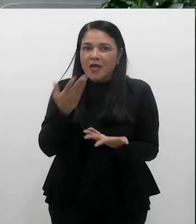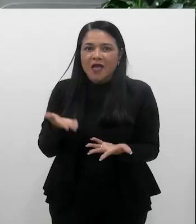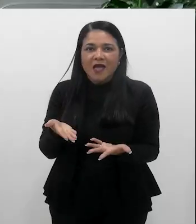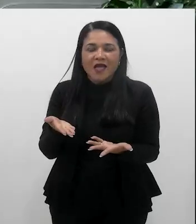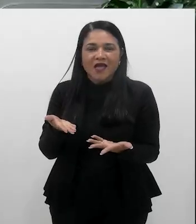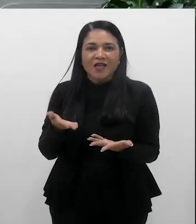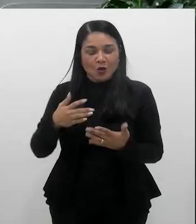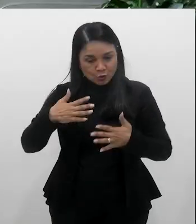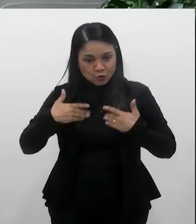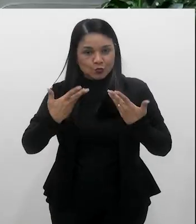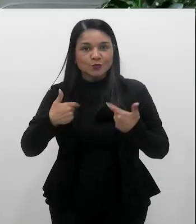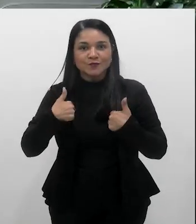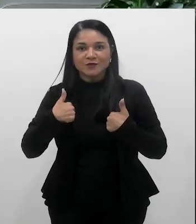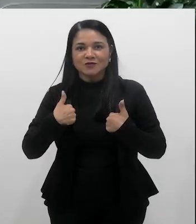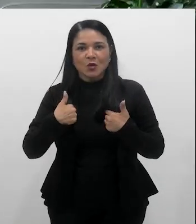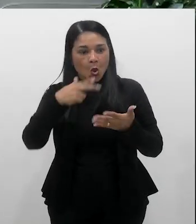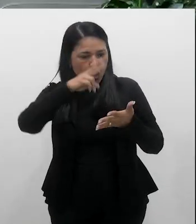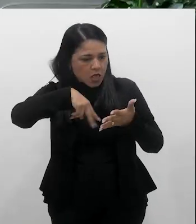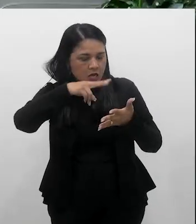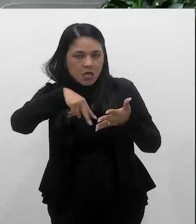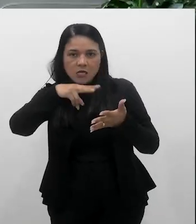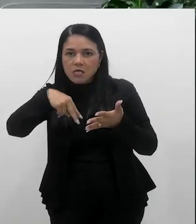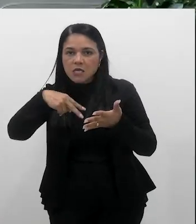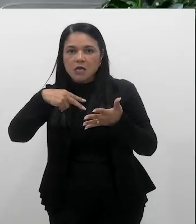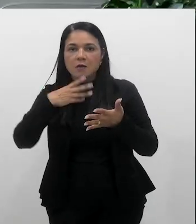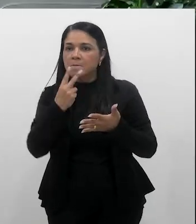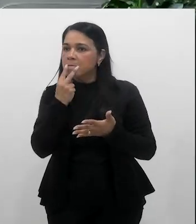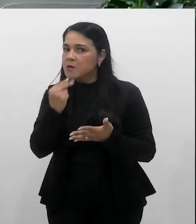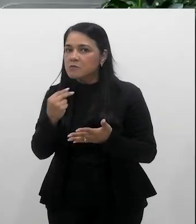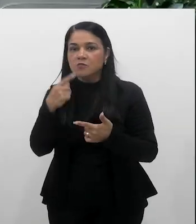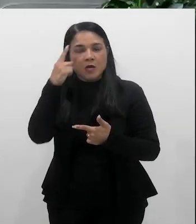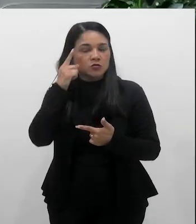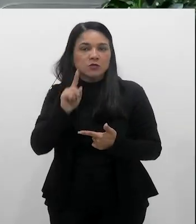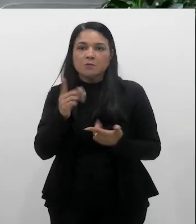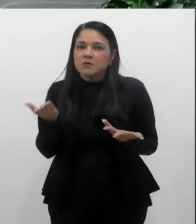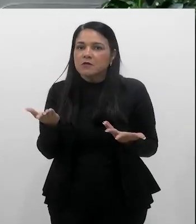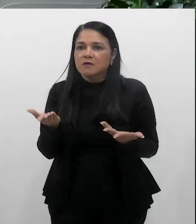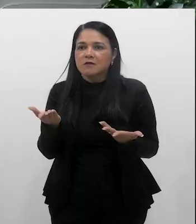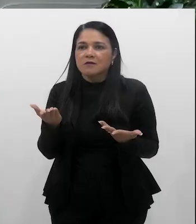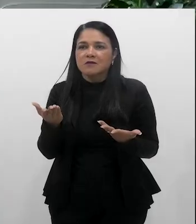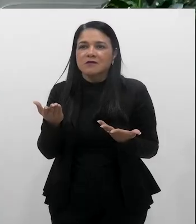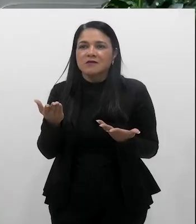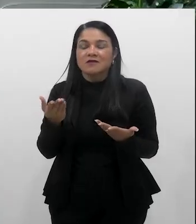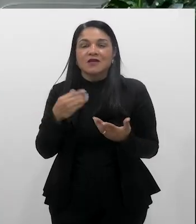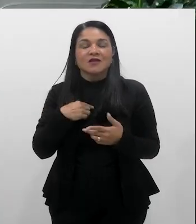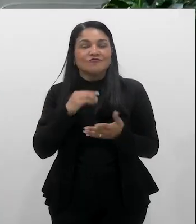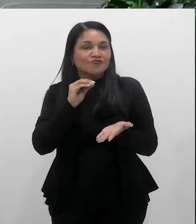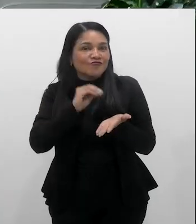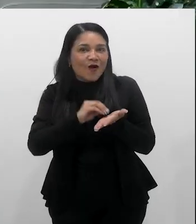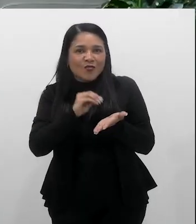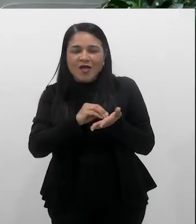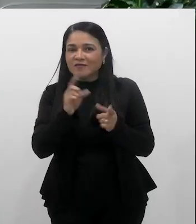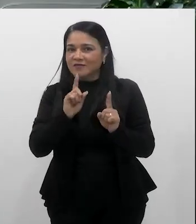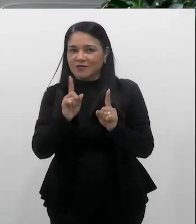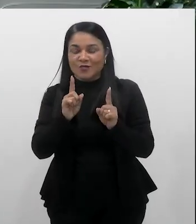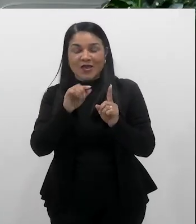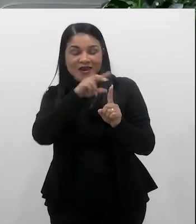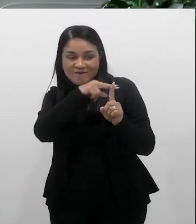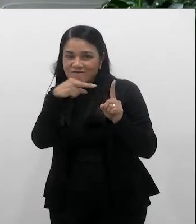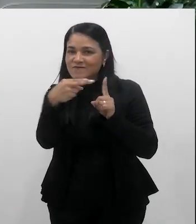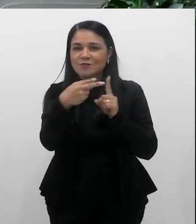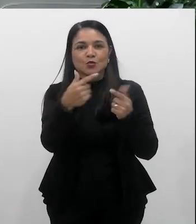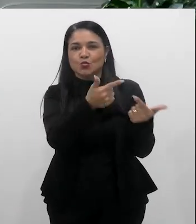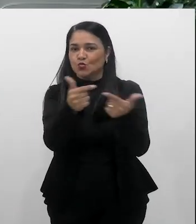fiquei surpreso. Eu falei, gente, eu lia muito, mas não sabia. Pois é. Tá. Porque não era uma questão de falta, né? Era uma questão de realmente não ter